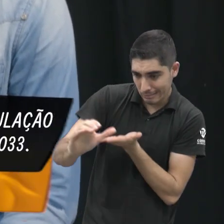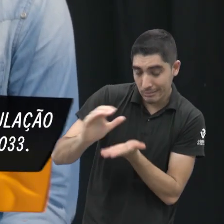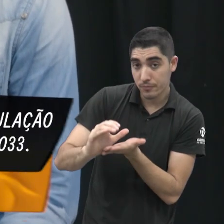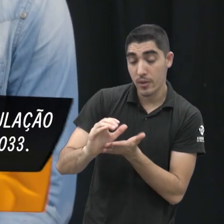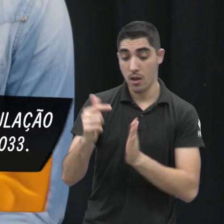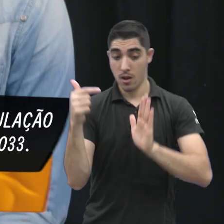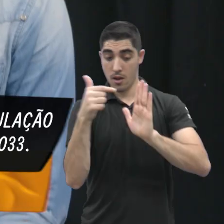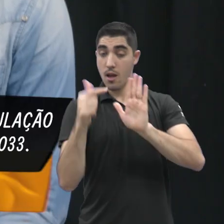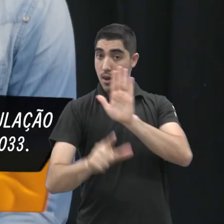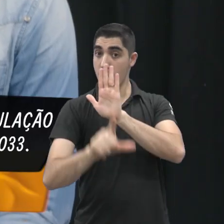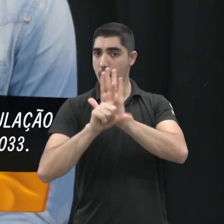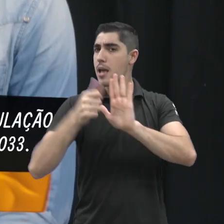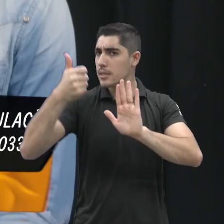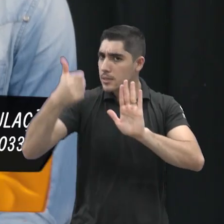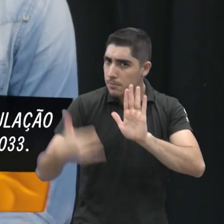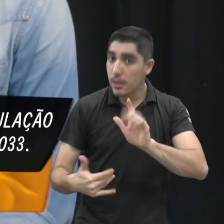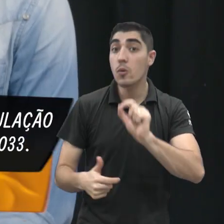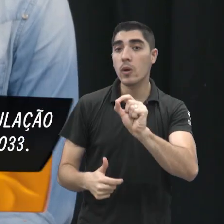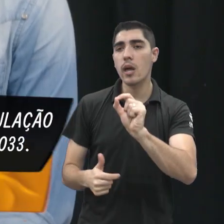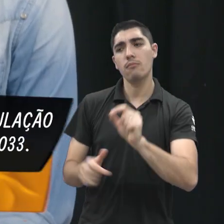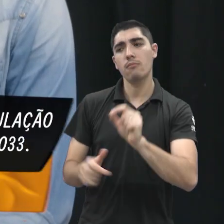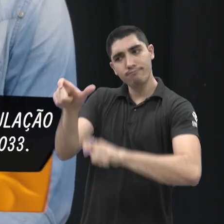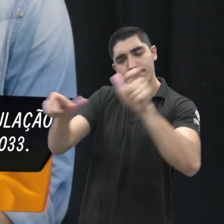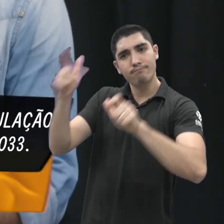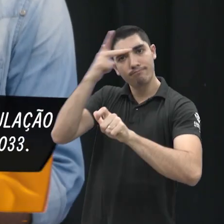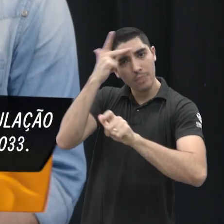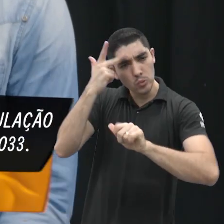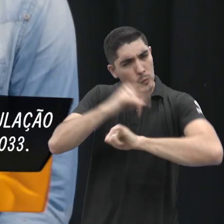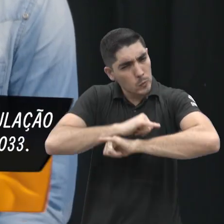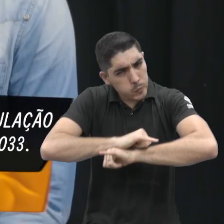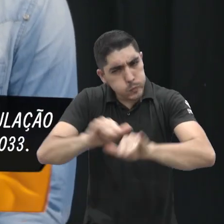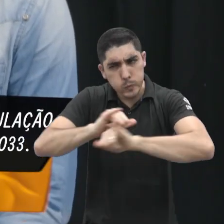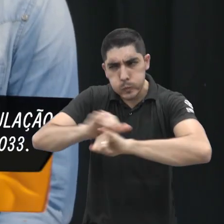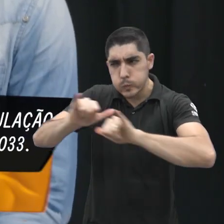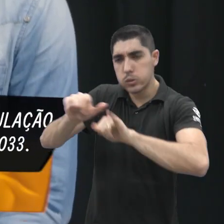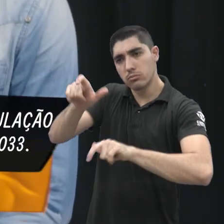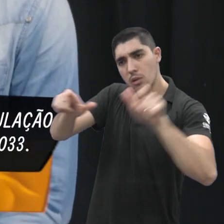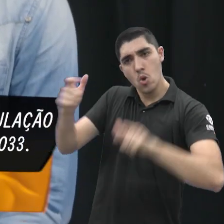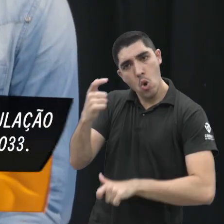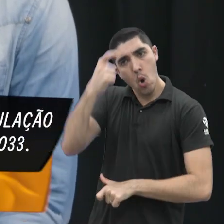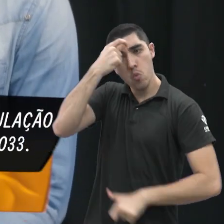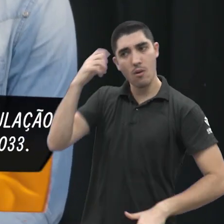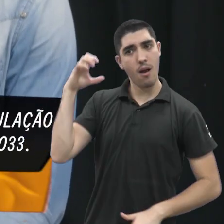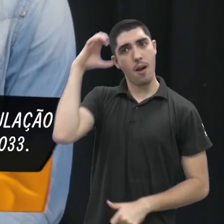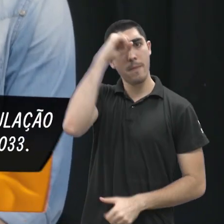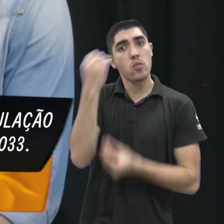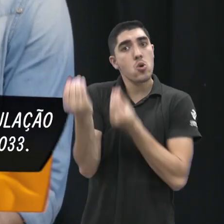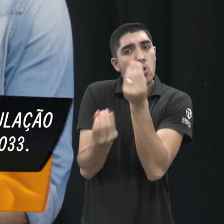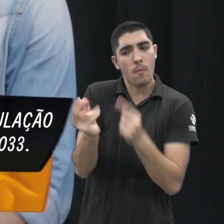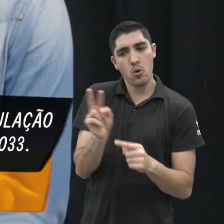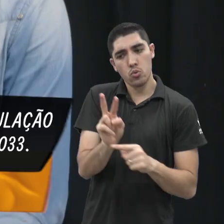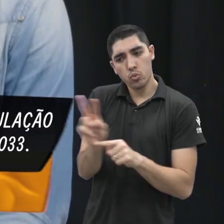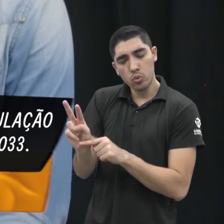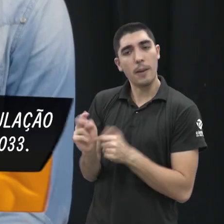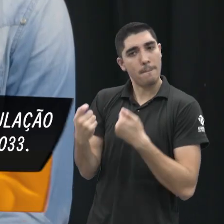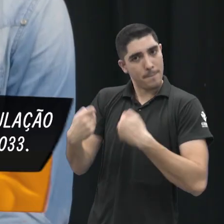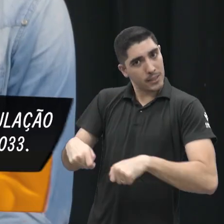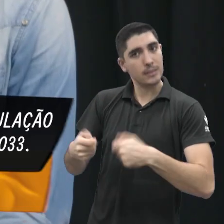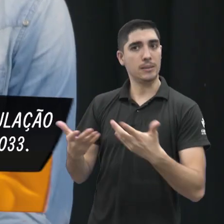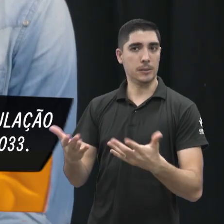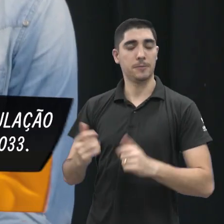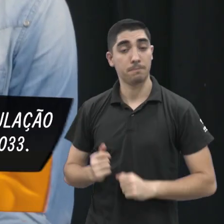também determina que é preciso promover a conscientização, capacitação e participação ativa das pessoas